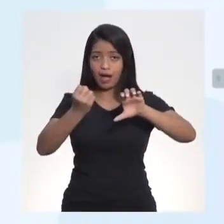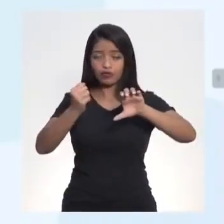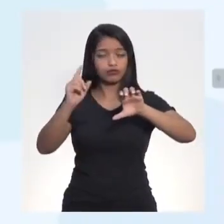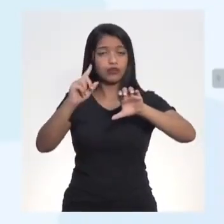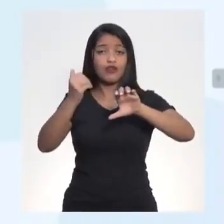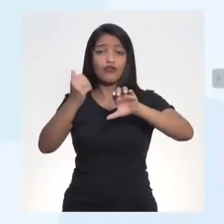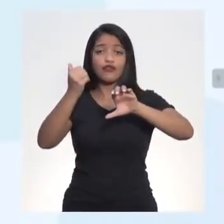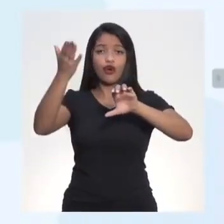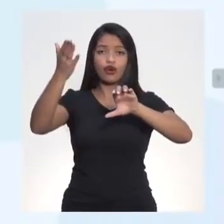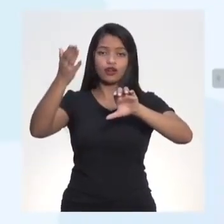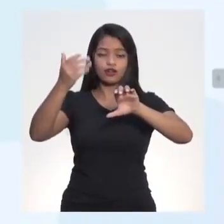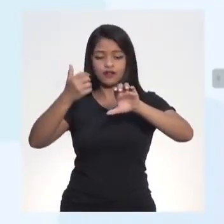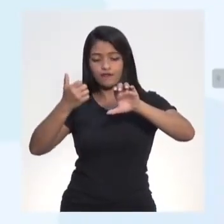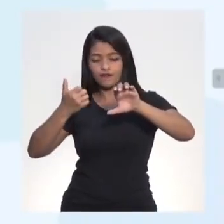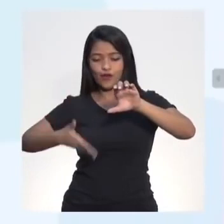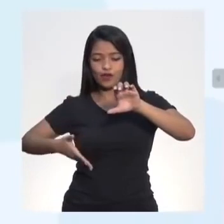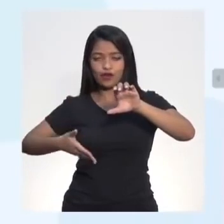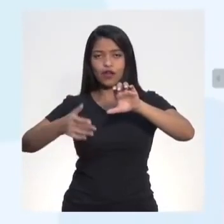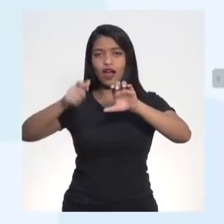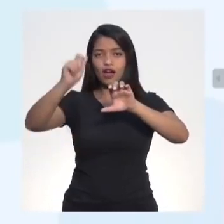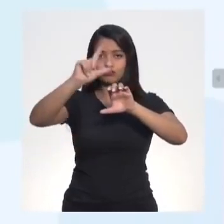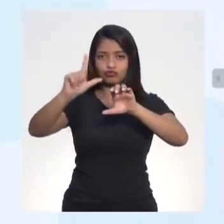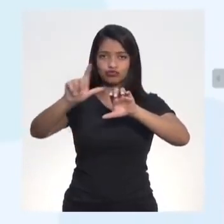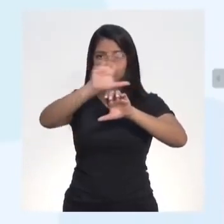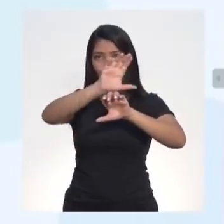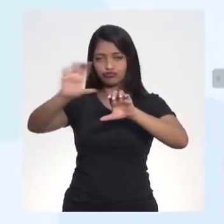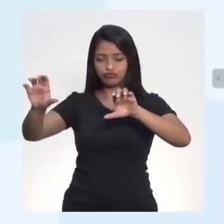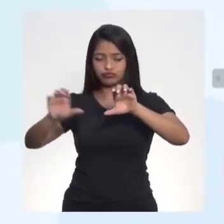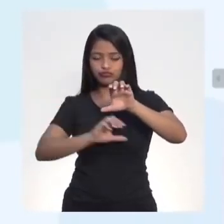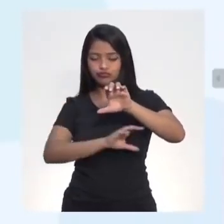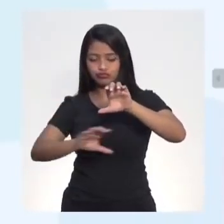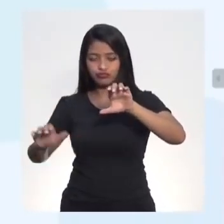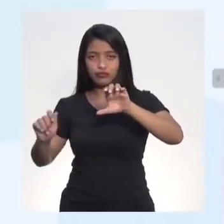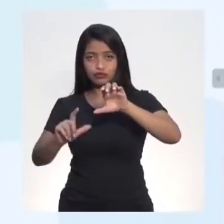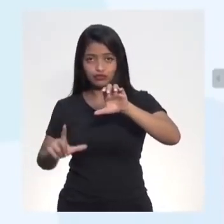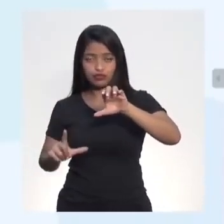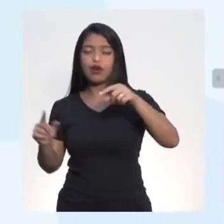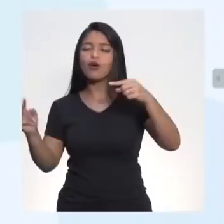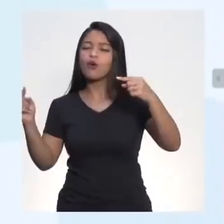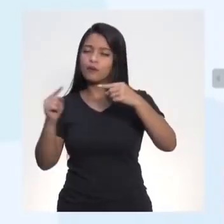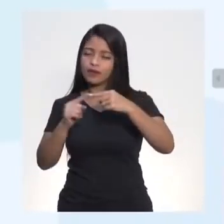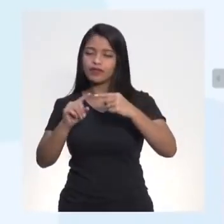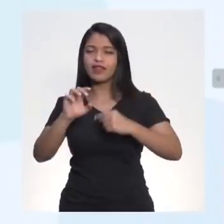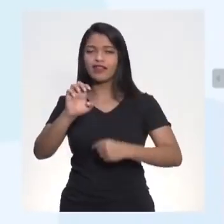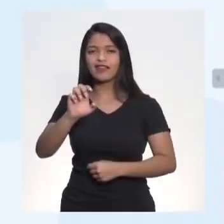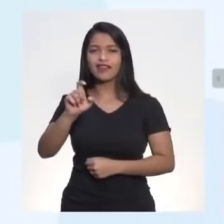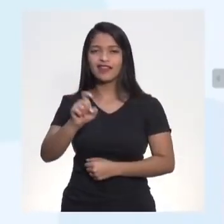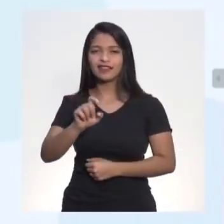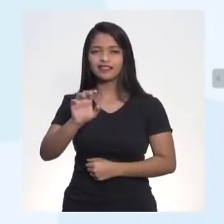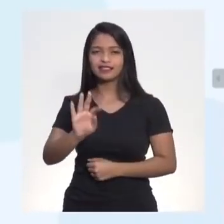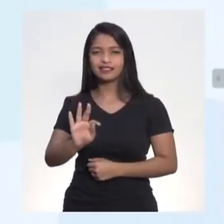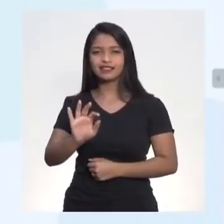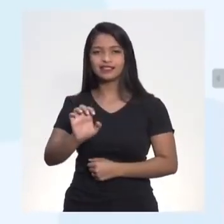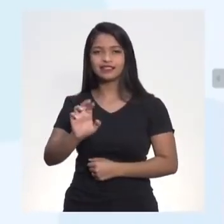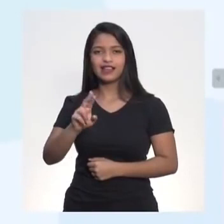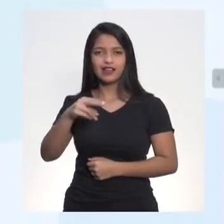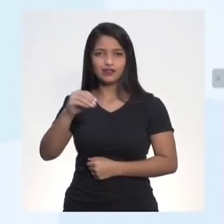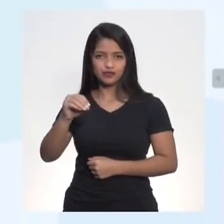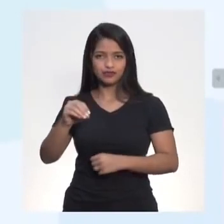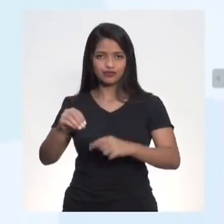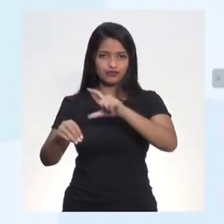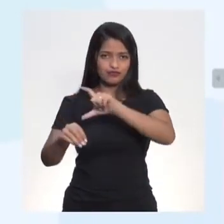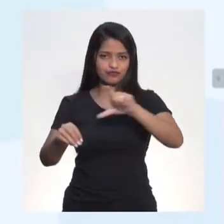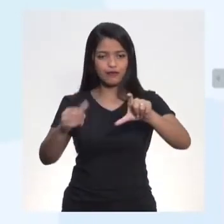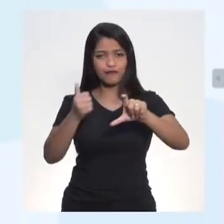nós podemos localizar que ele já é externo. E aí nós vamos ver que essa parte em branco é interna, né? Isso. Mas essa